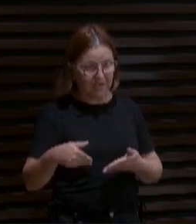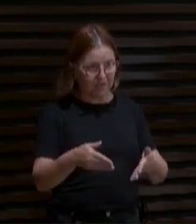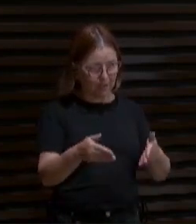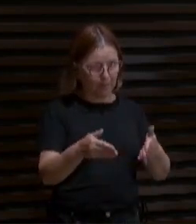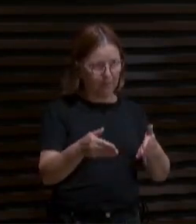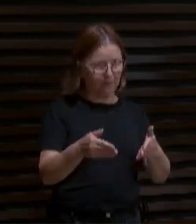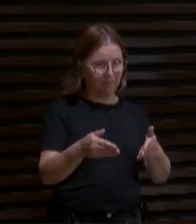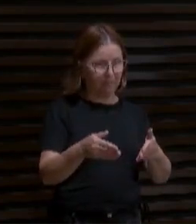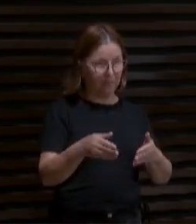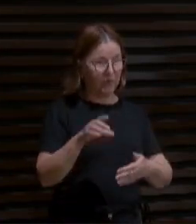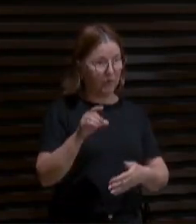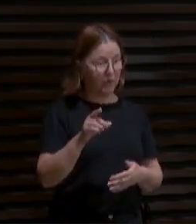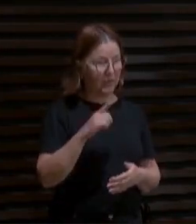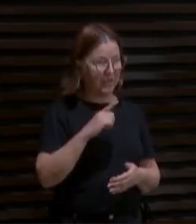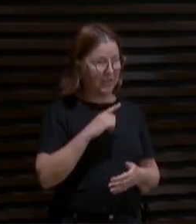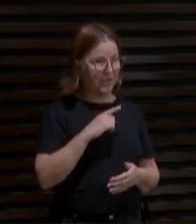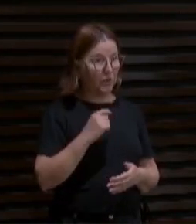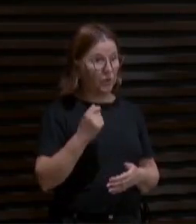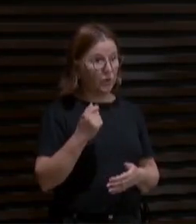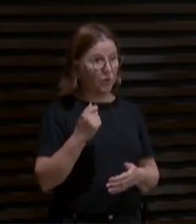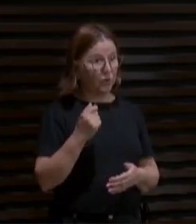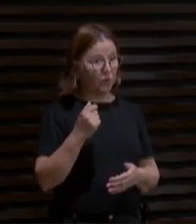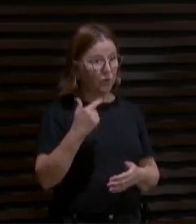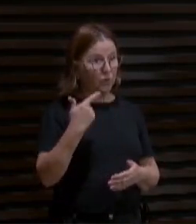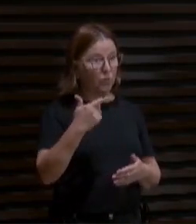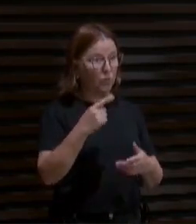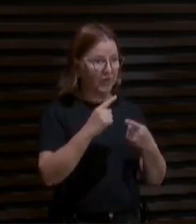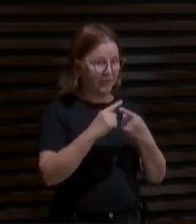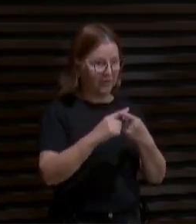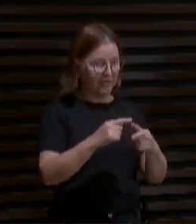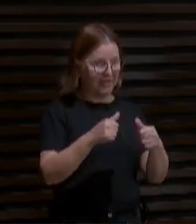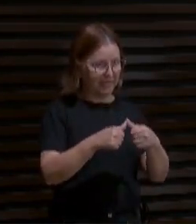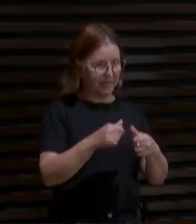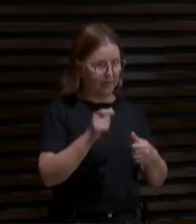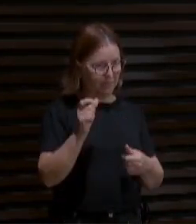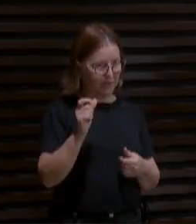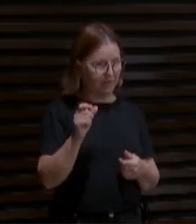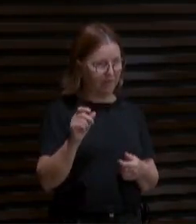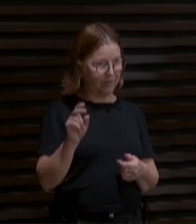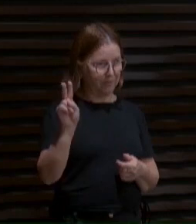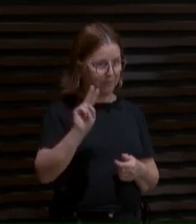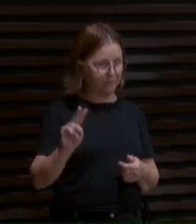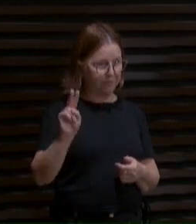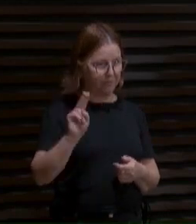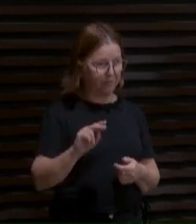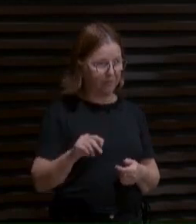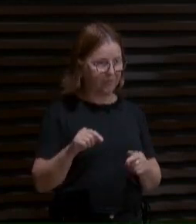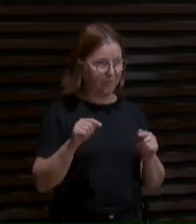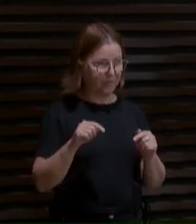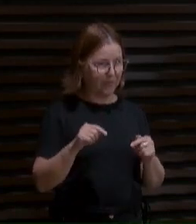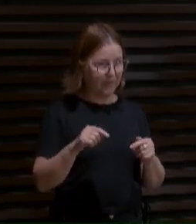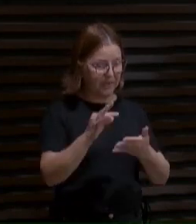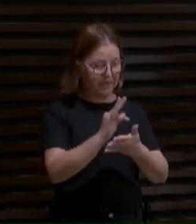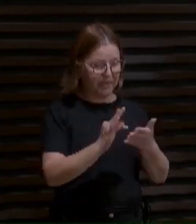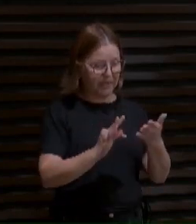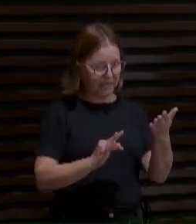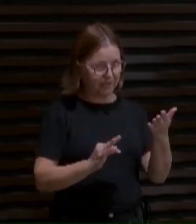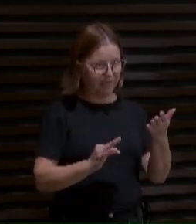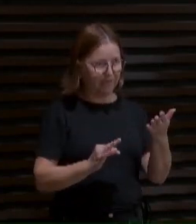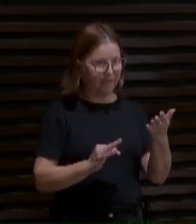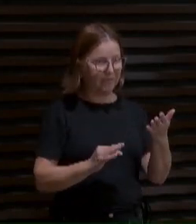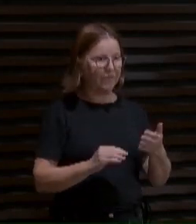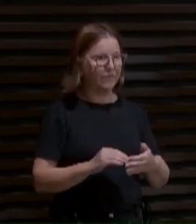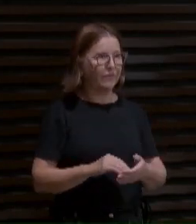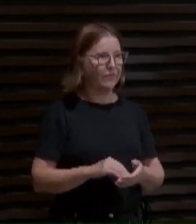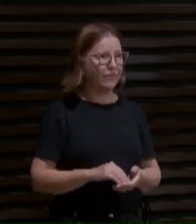existe 2 vezes onde essas palavras são usadas. Aqui e lá,